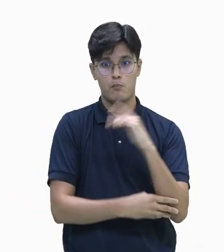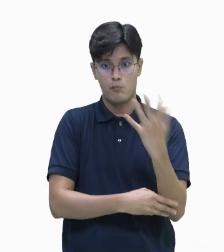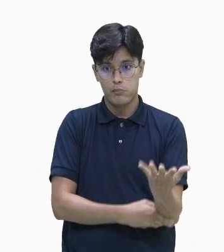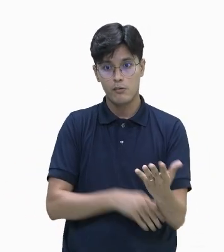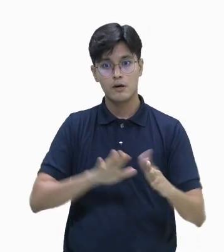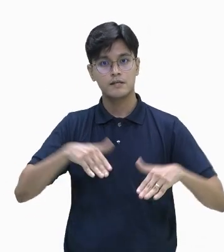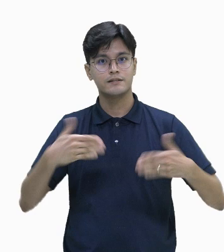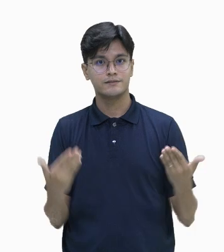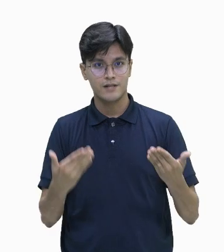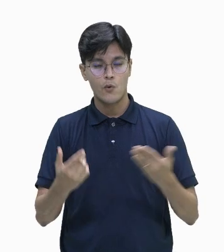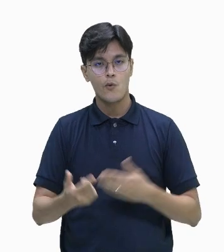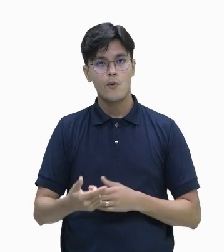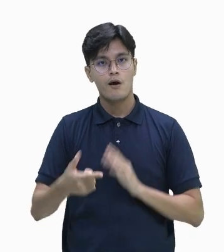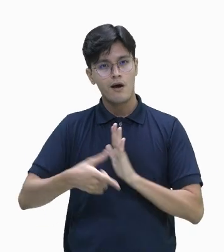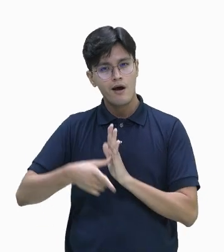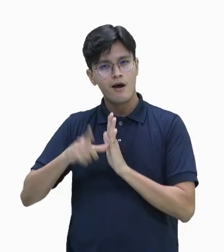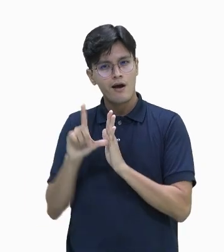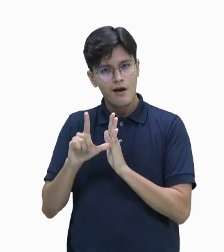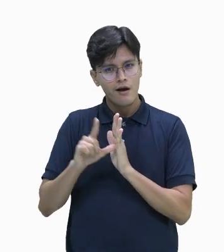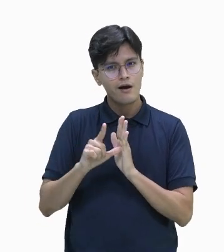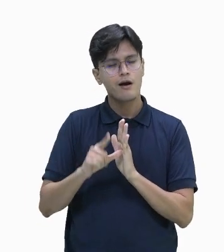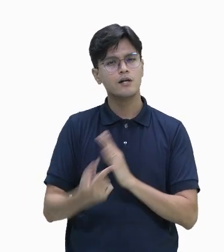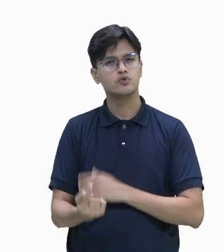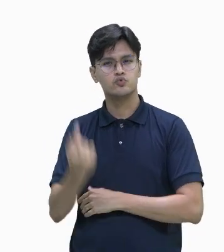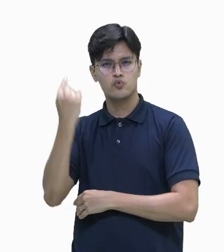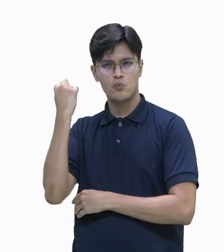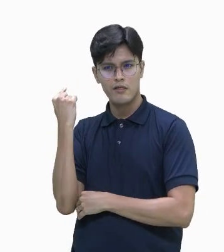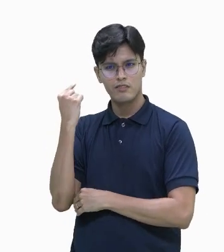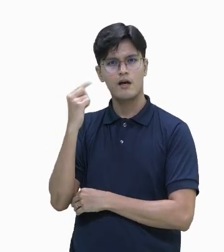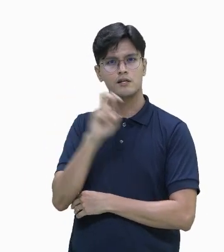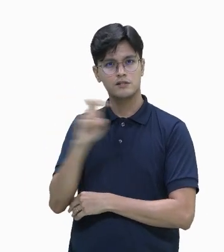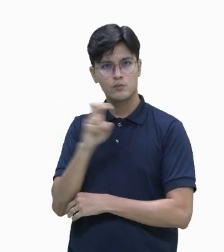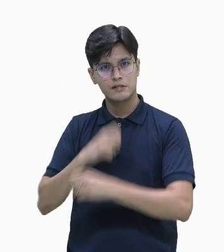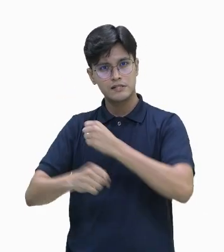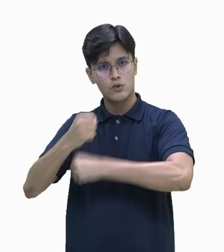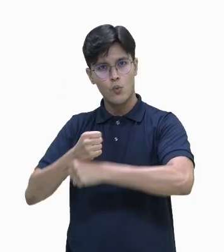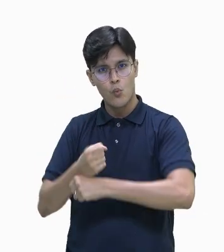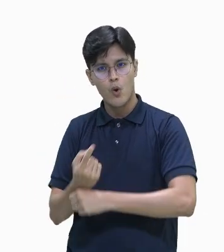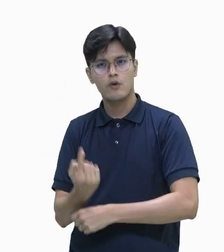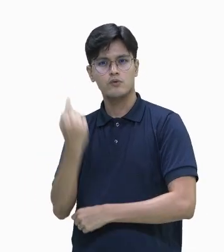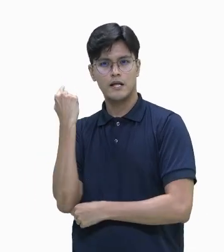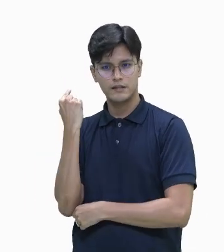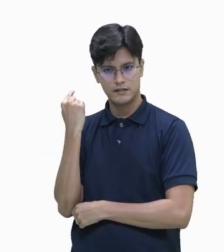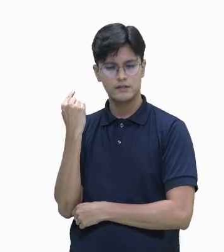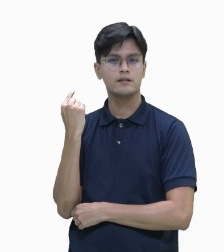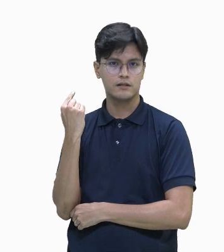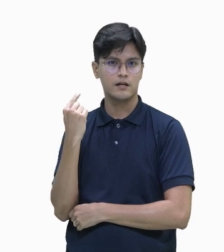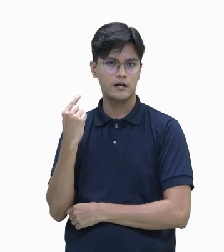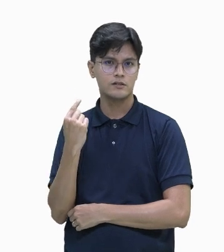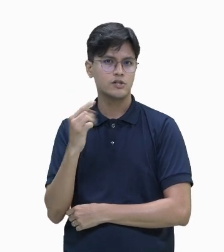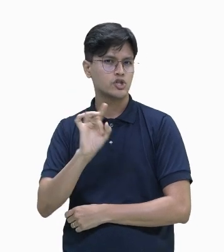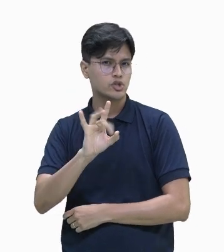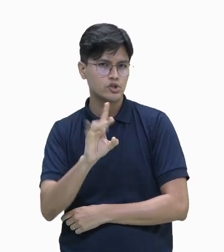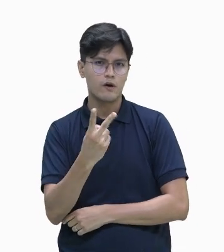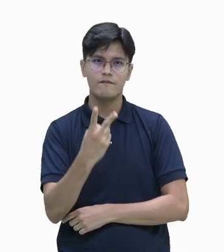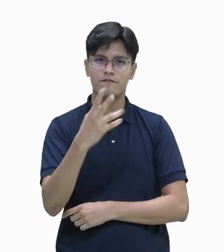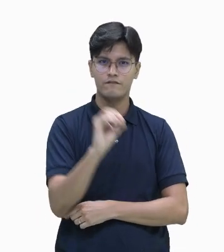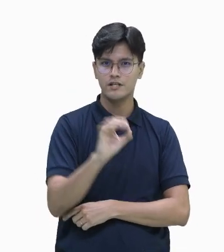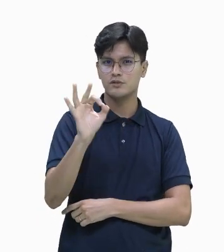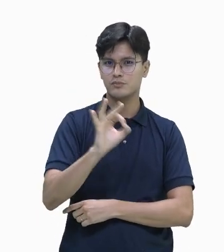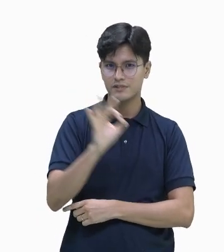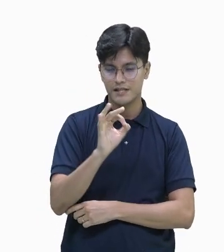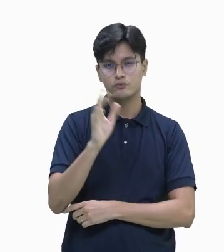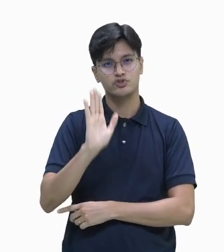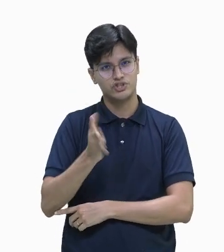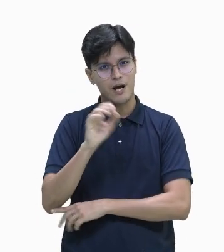que existia há 55 anos atrás, daquilo que existia, 20% foi